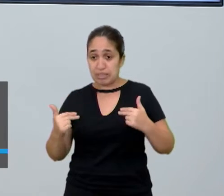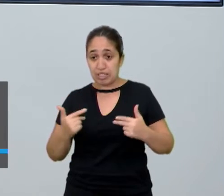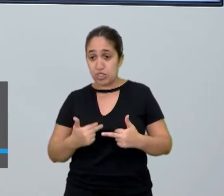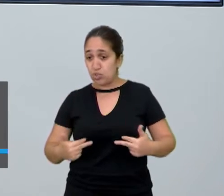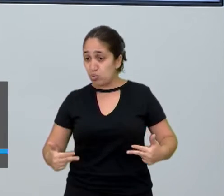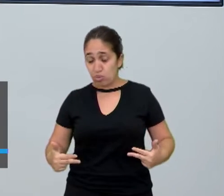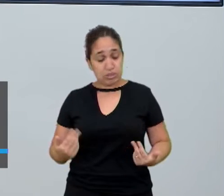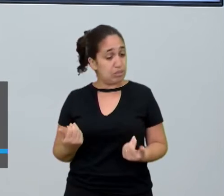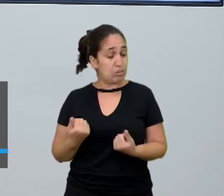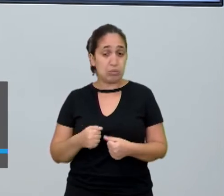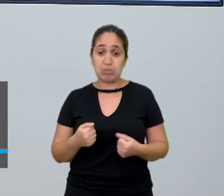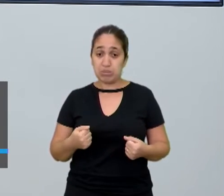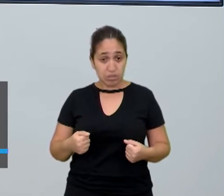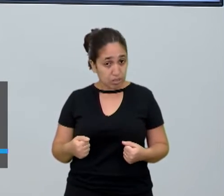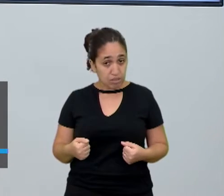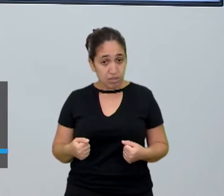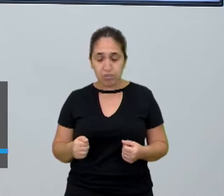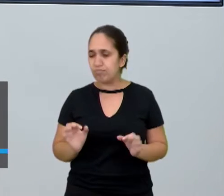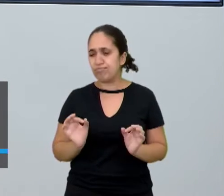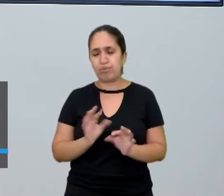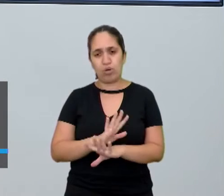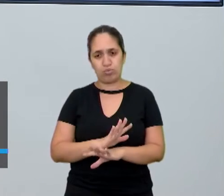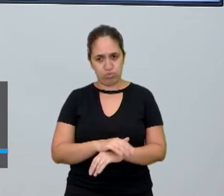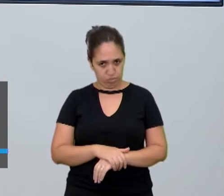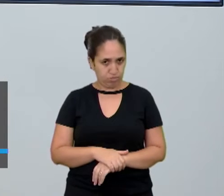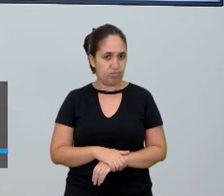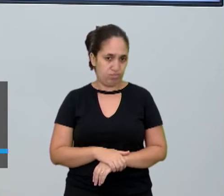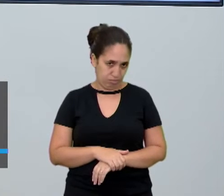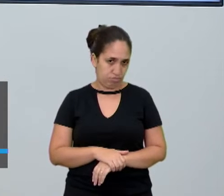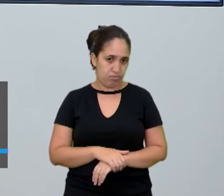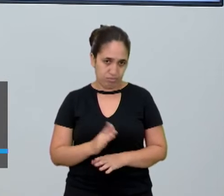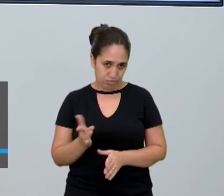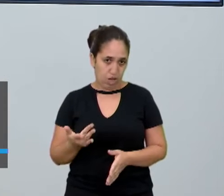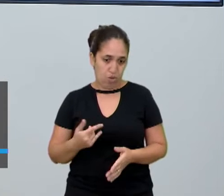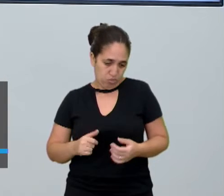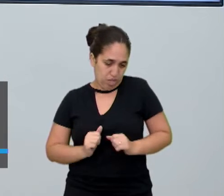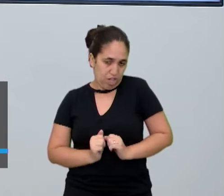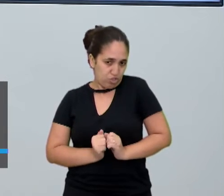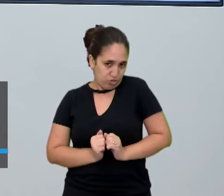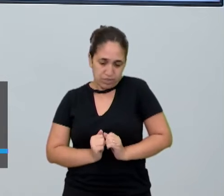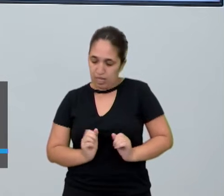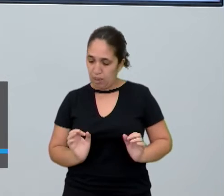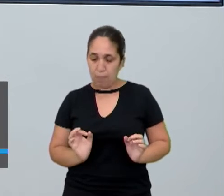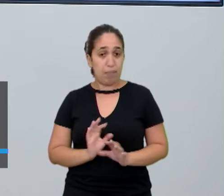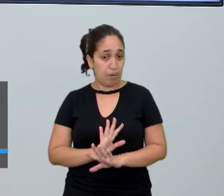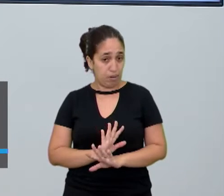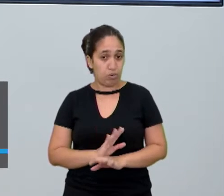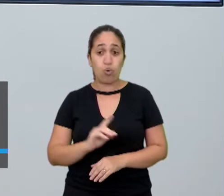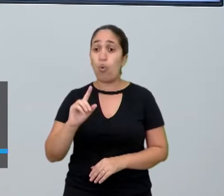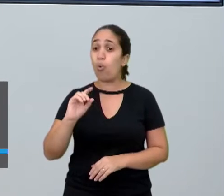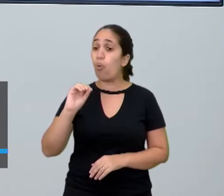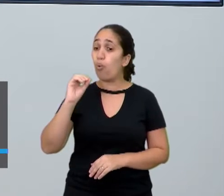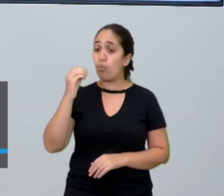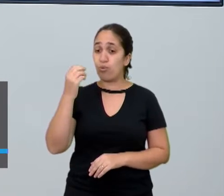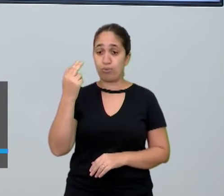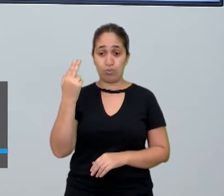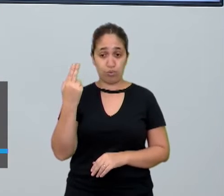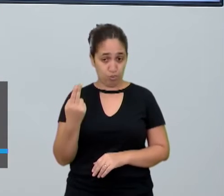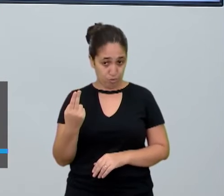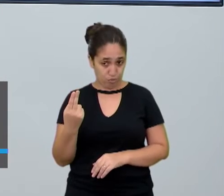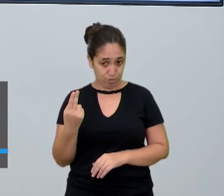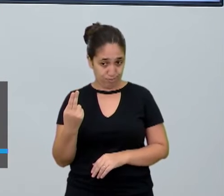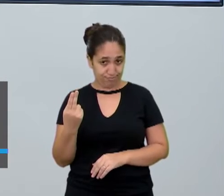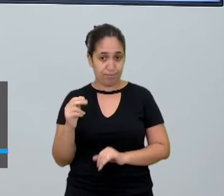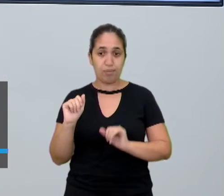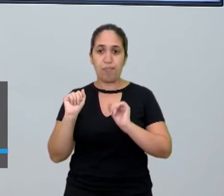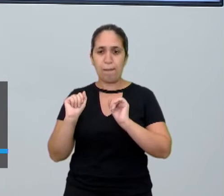também que precisamos quebrar, então pronto, acabou. Então inibimos ali a atividade gástrica. Ou então, eles podem